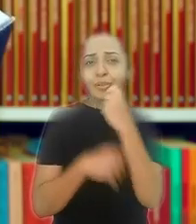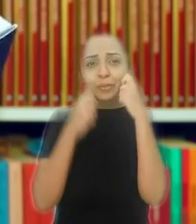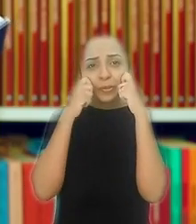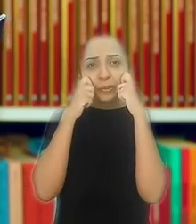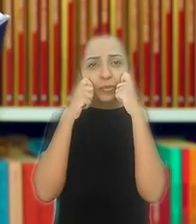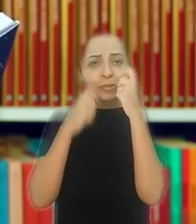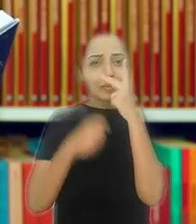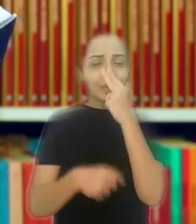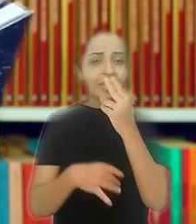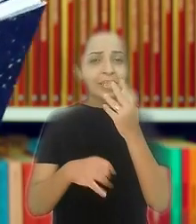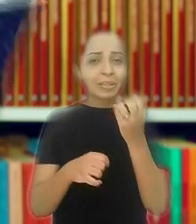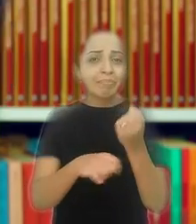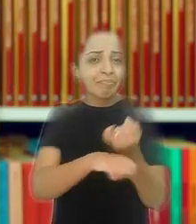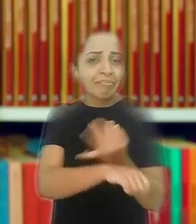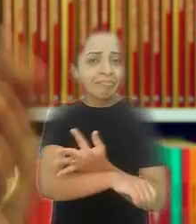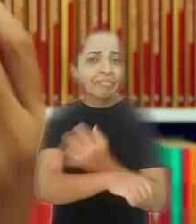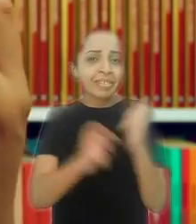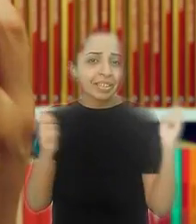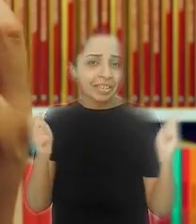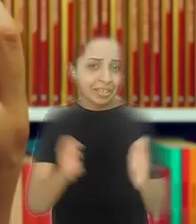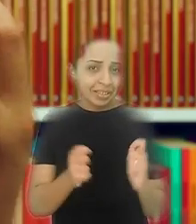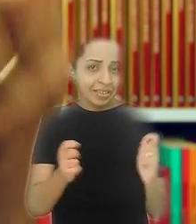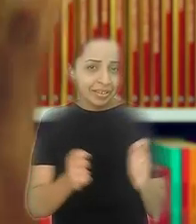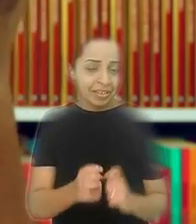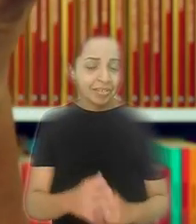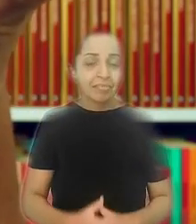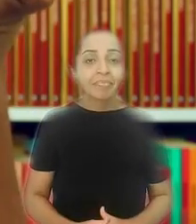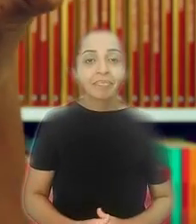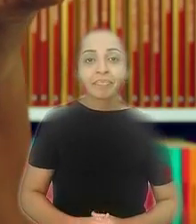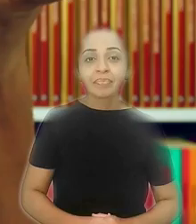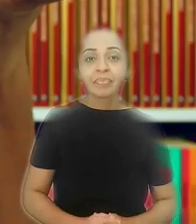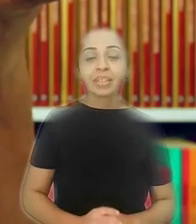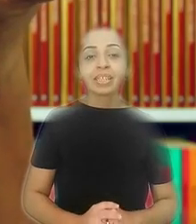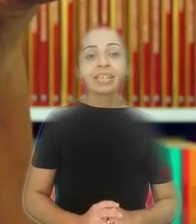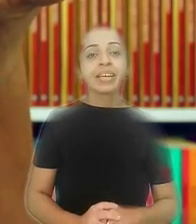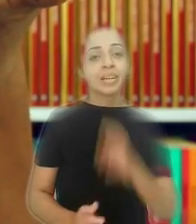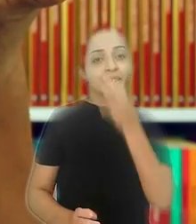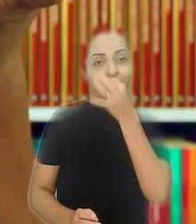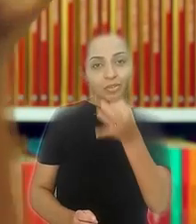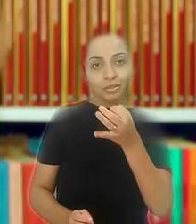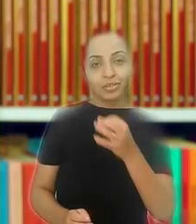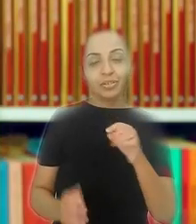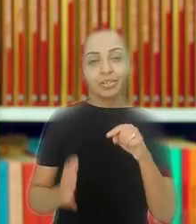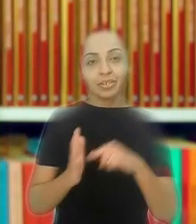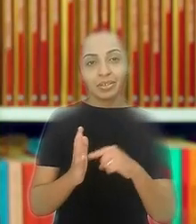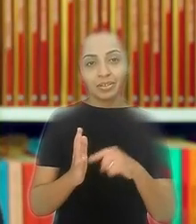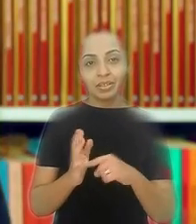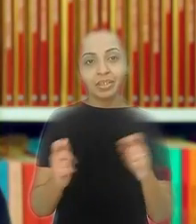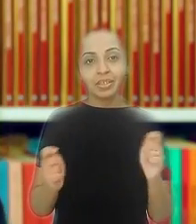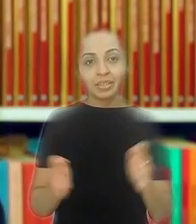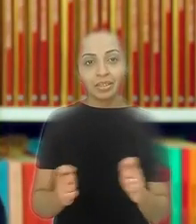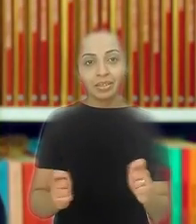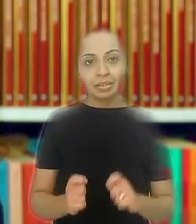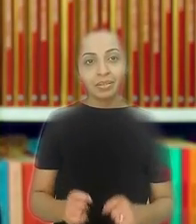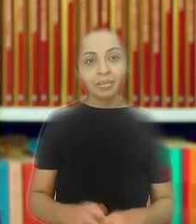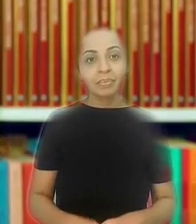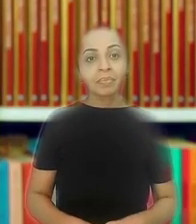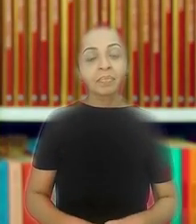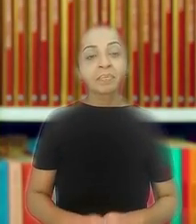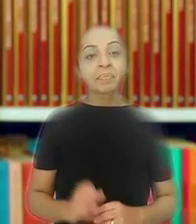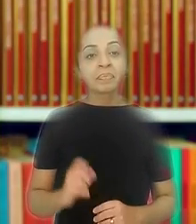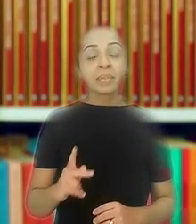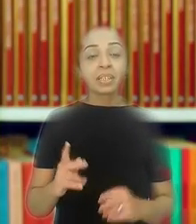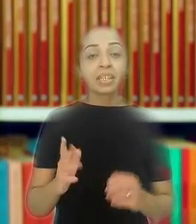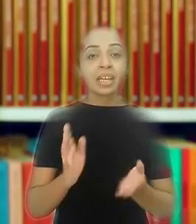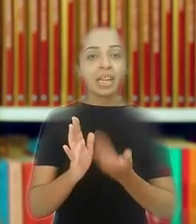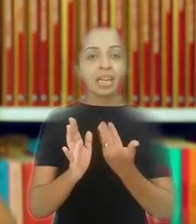conseguindo se emocionar saiu aqui pela Moby Dick fica também a dica se você quiser alguma coisa dos hidroa aí